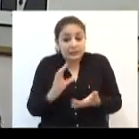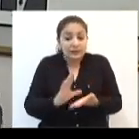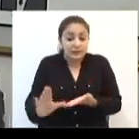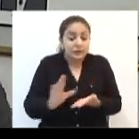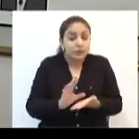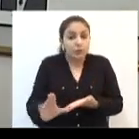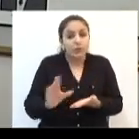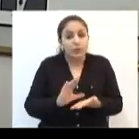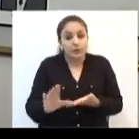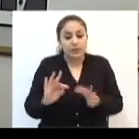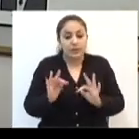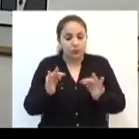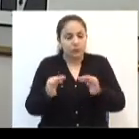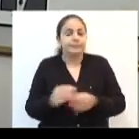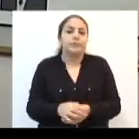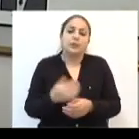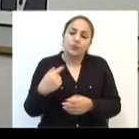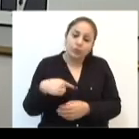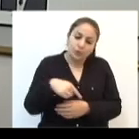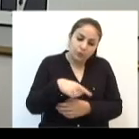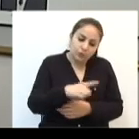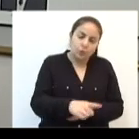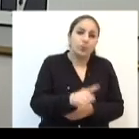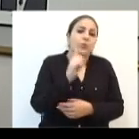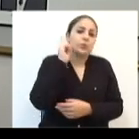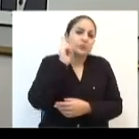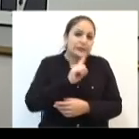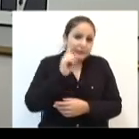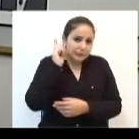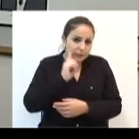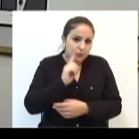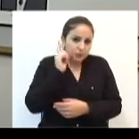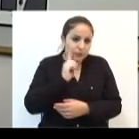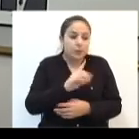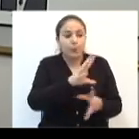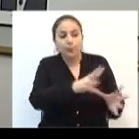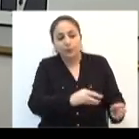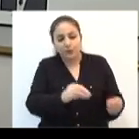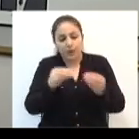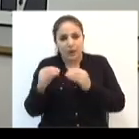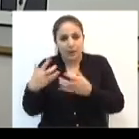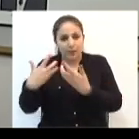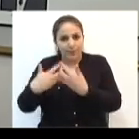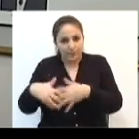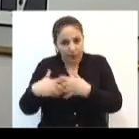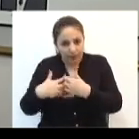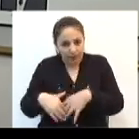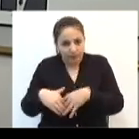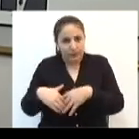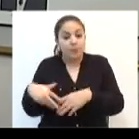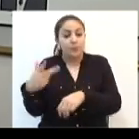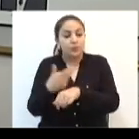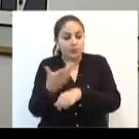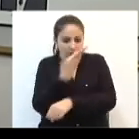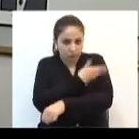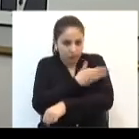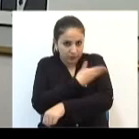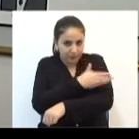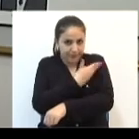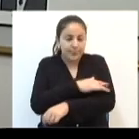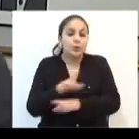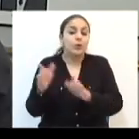agregarmos tecnologia. Lá foram eles para os Estados Unidos, onde era referência, buscar a máquina, buscar o treinamento